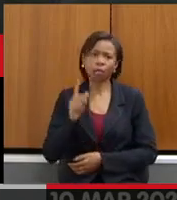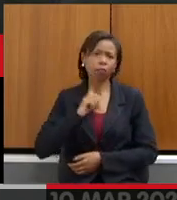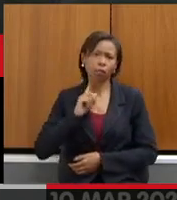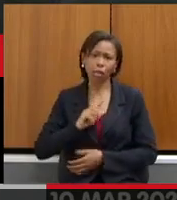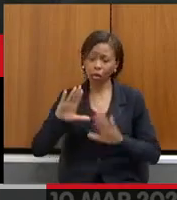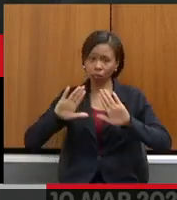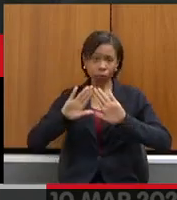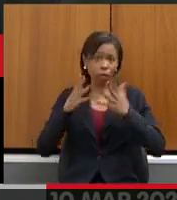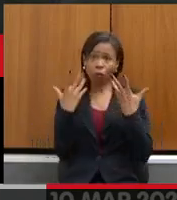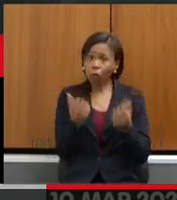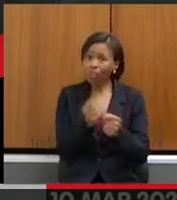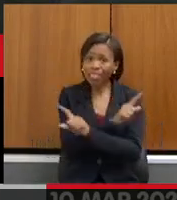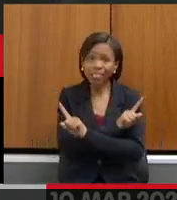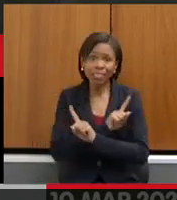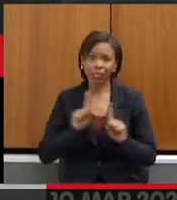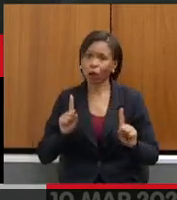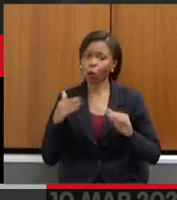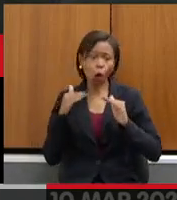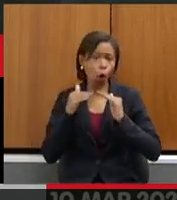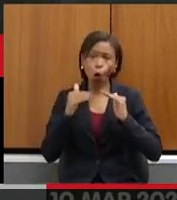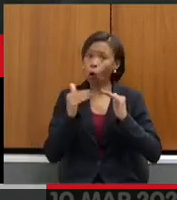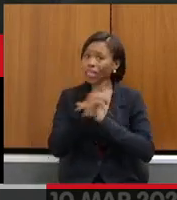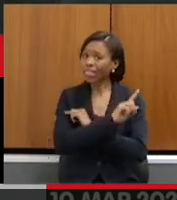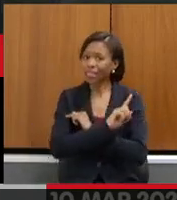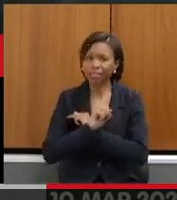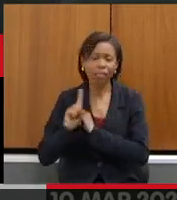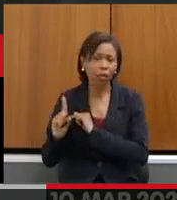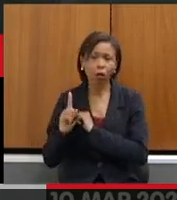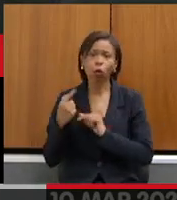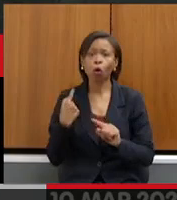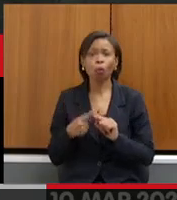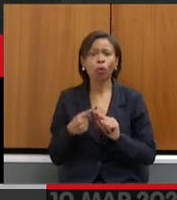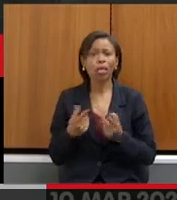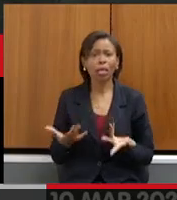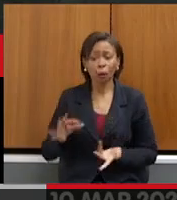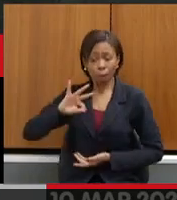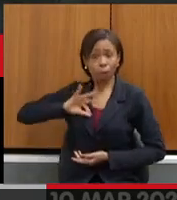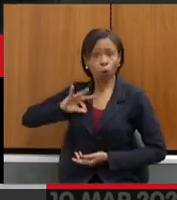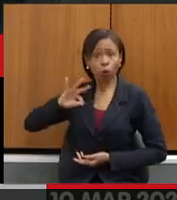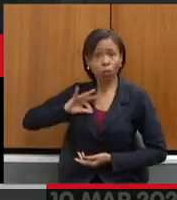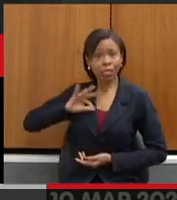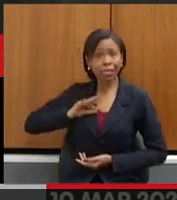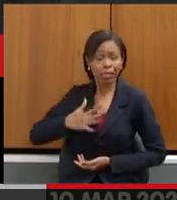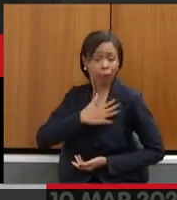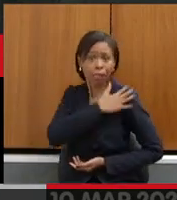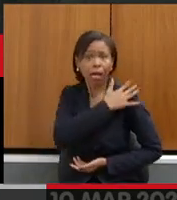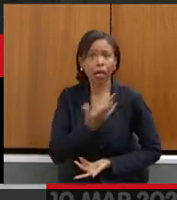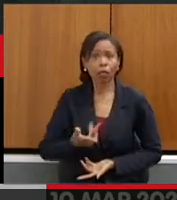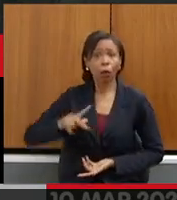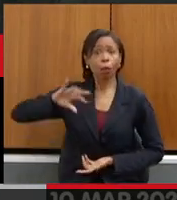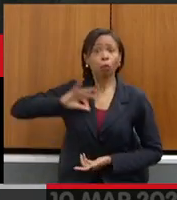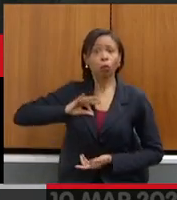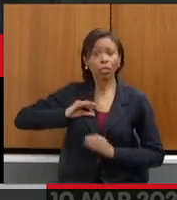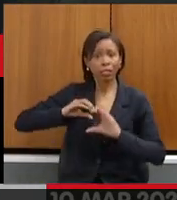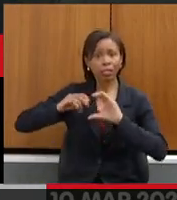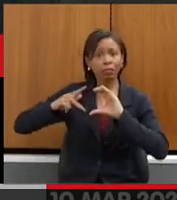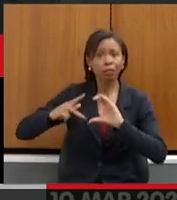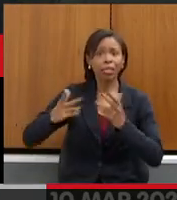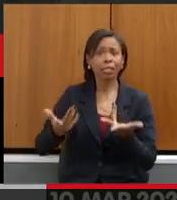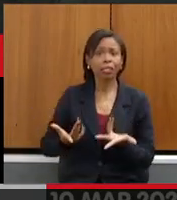permitir nós não vamos permitir que policiais militares que policiais civis